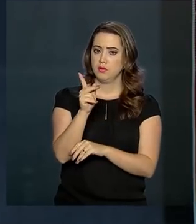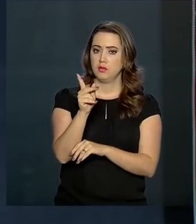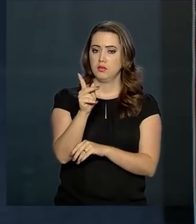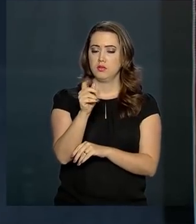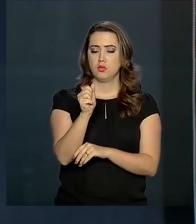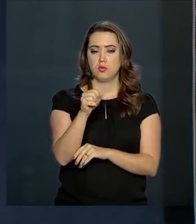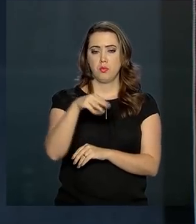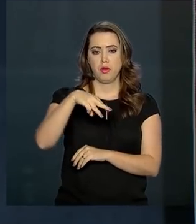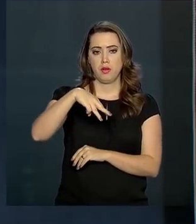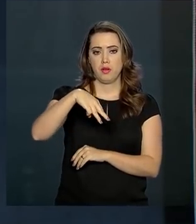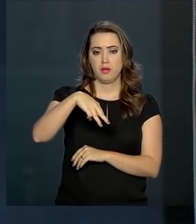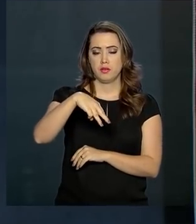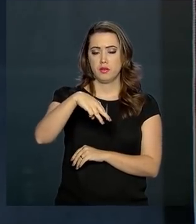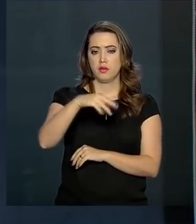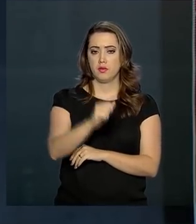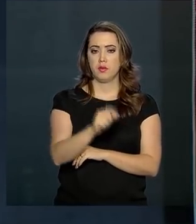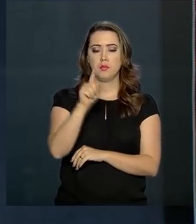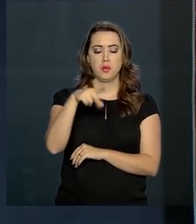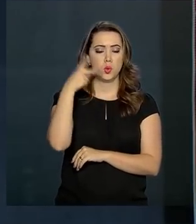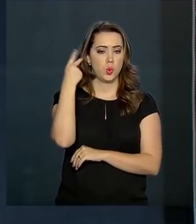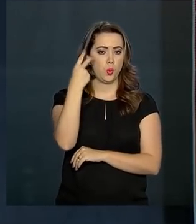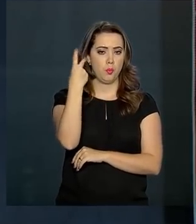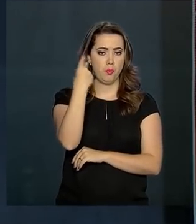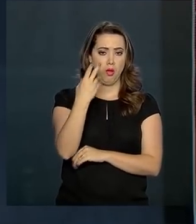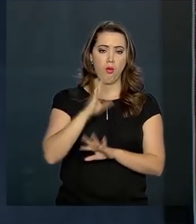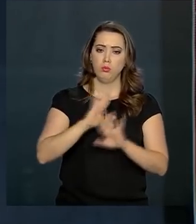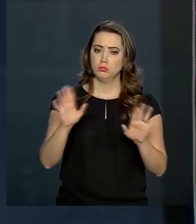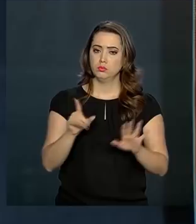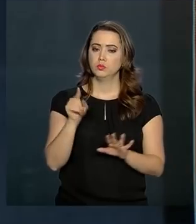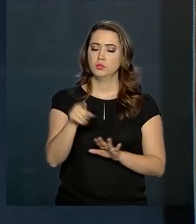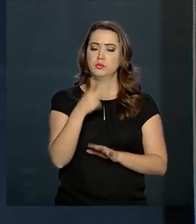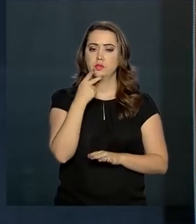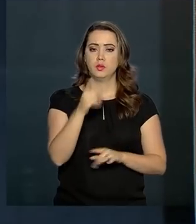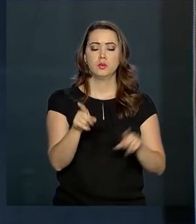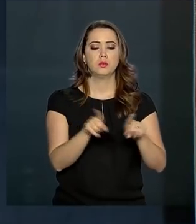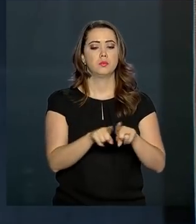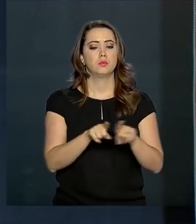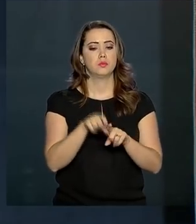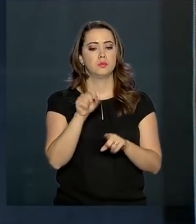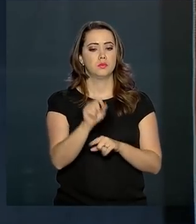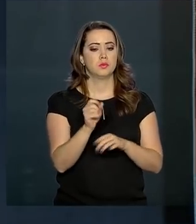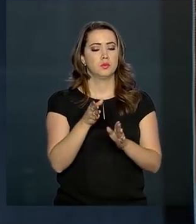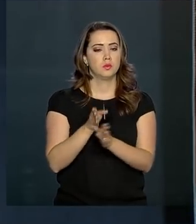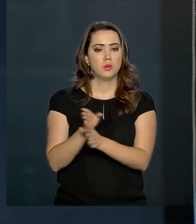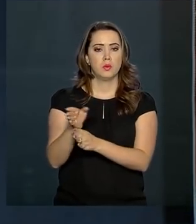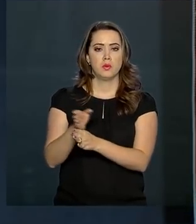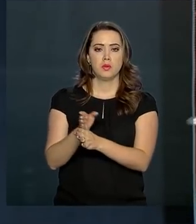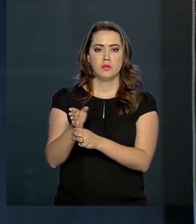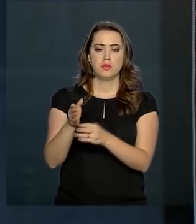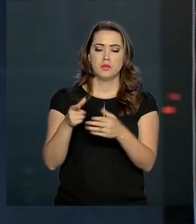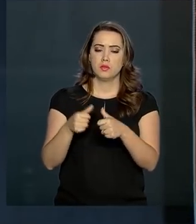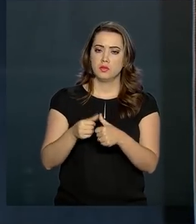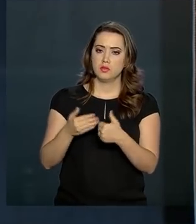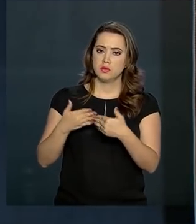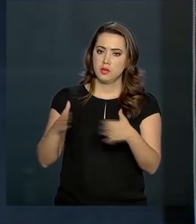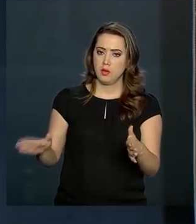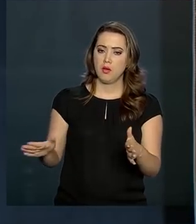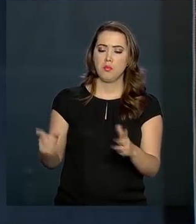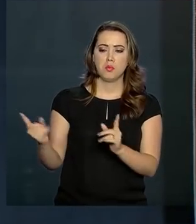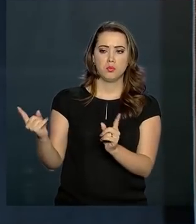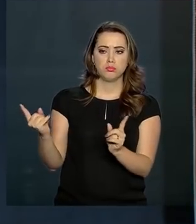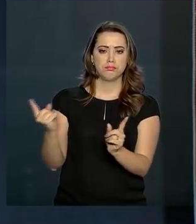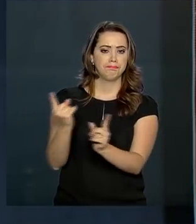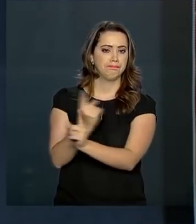vizinho, é de normalidade. Rego Barros afirmou ainda que a fronteira está aberta e com